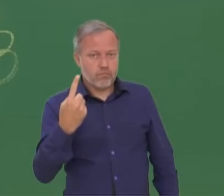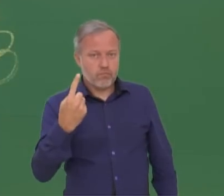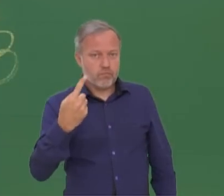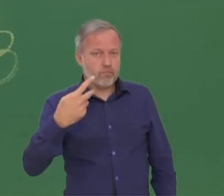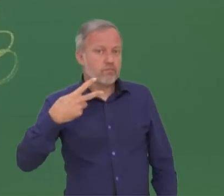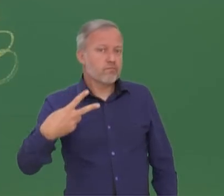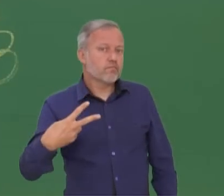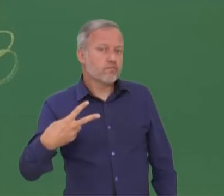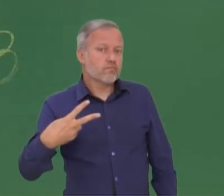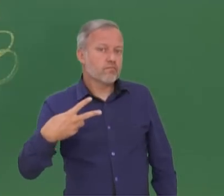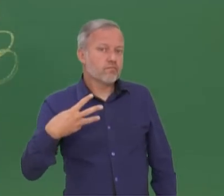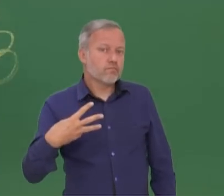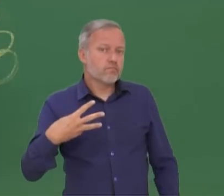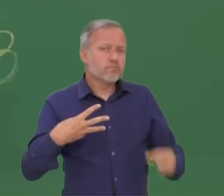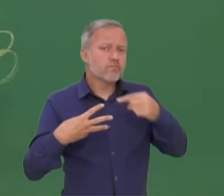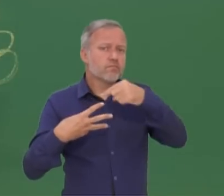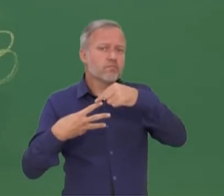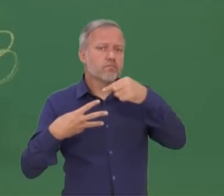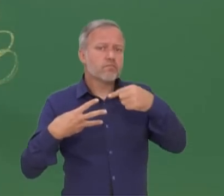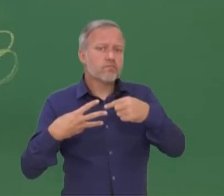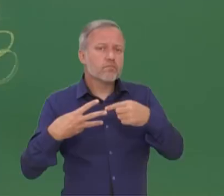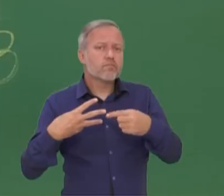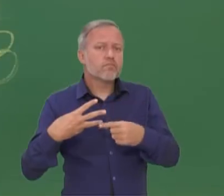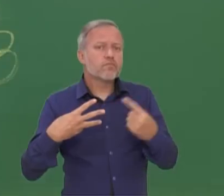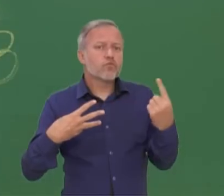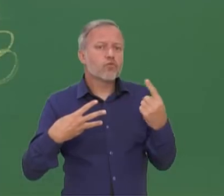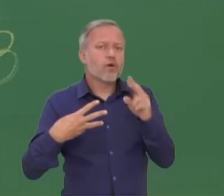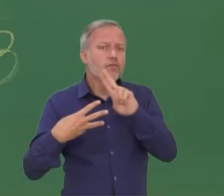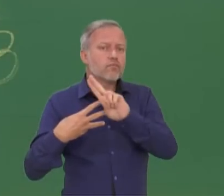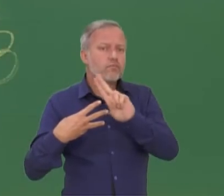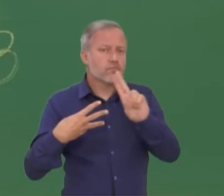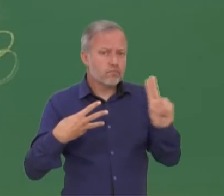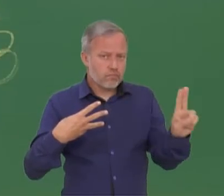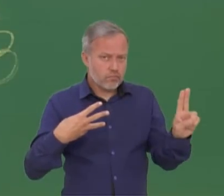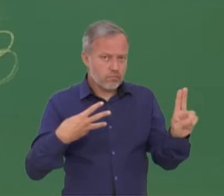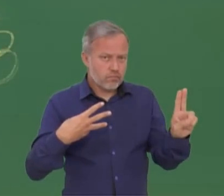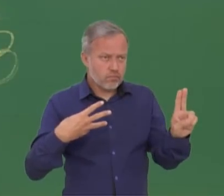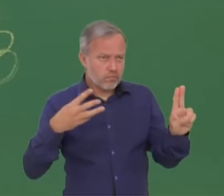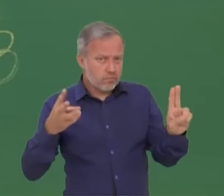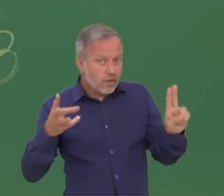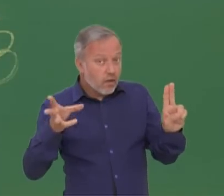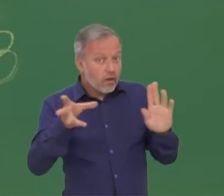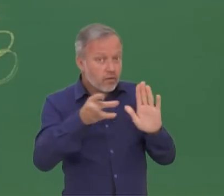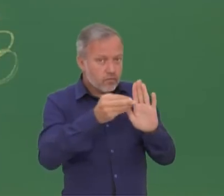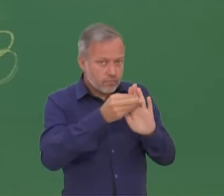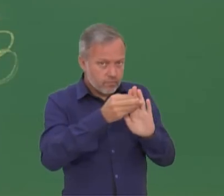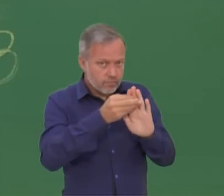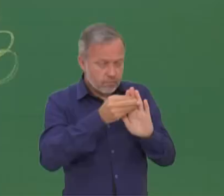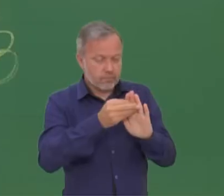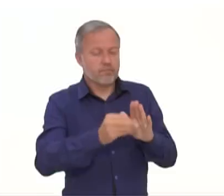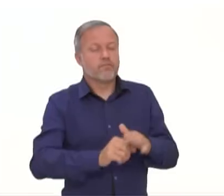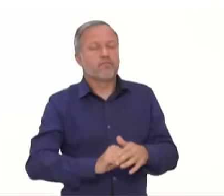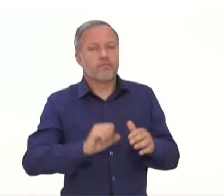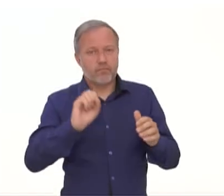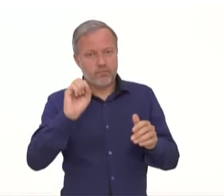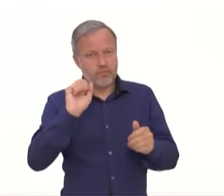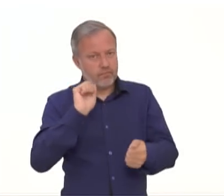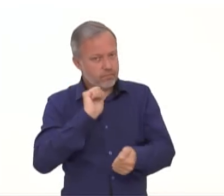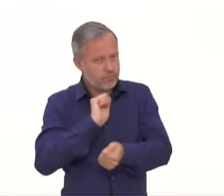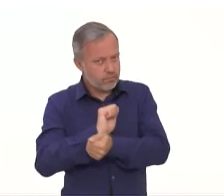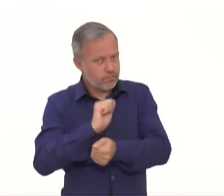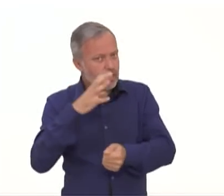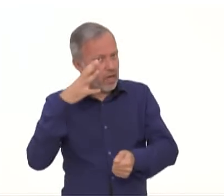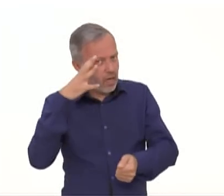1, quem é a parte 2 e quem é a parte 3. Eu vou dar um tempinho para vocês copiarem e eu volto para a gente finalizar a nossa aula de